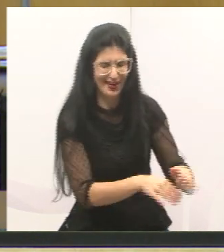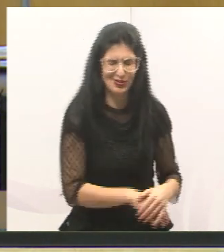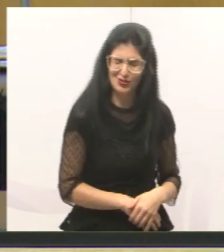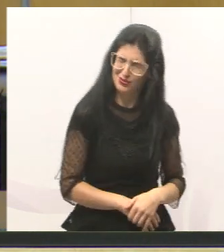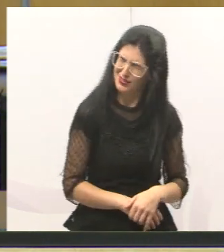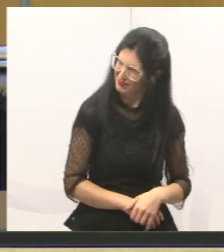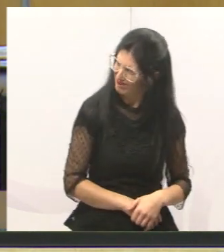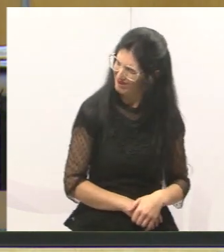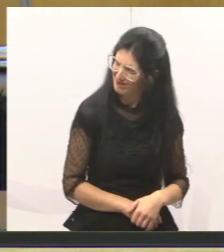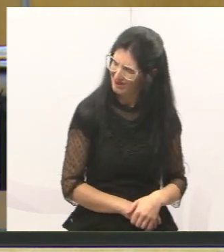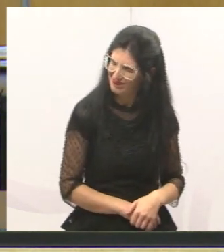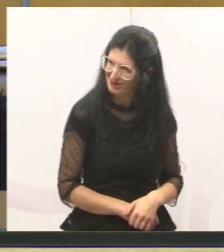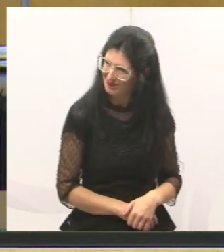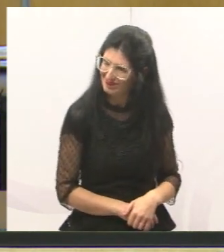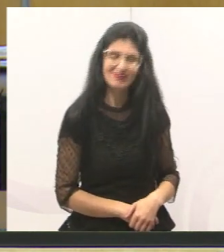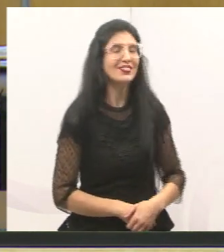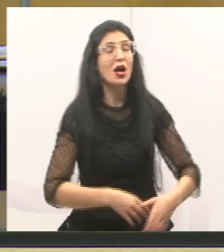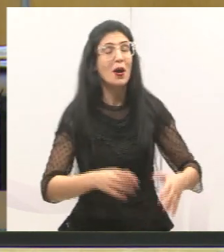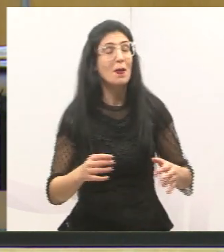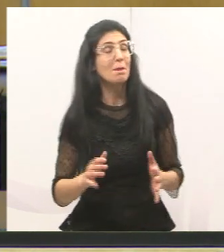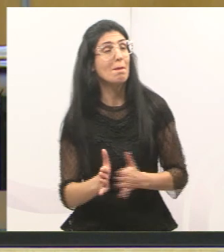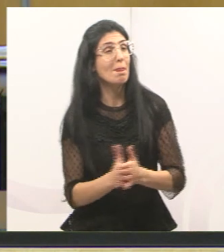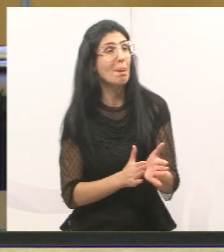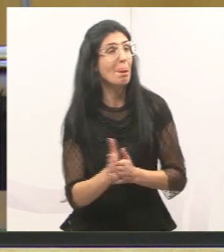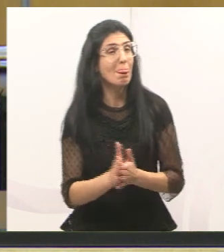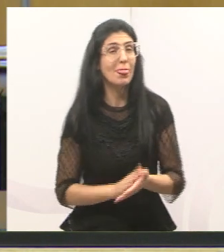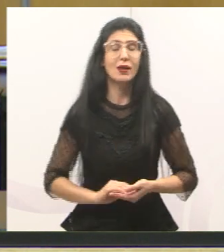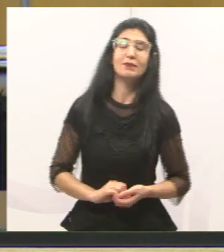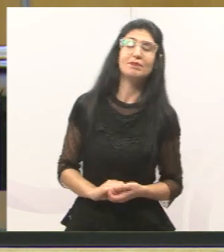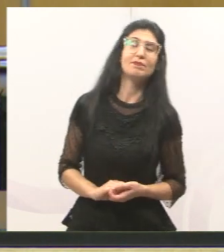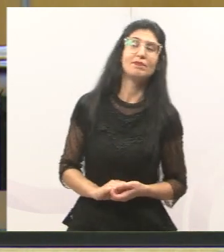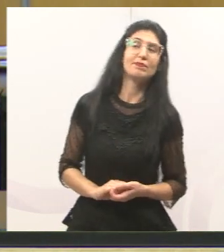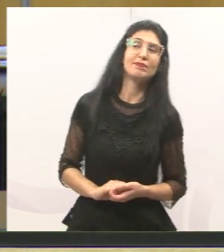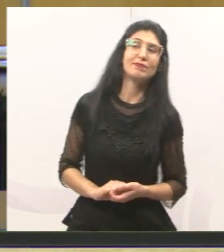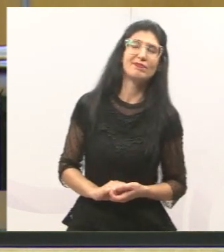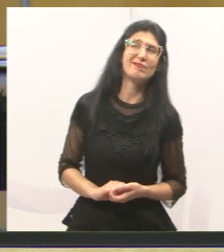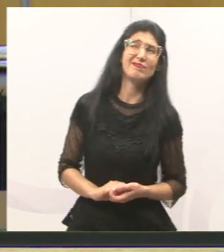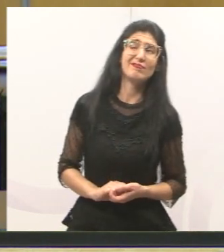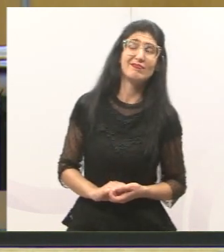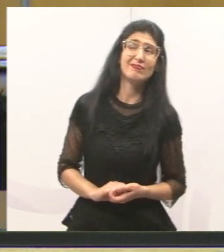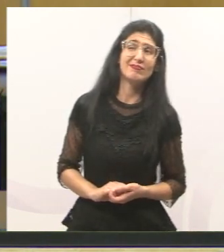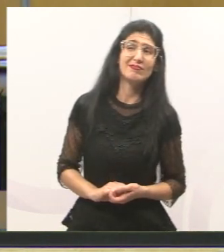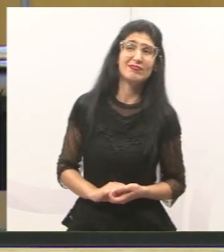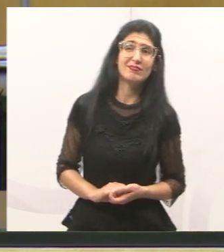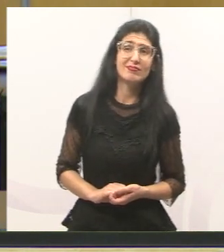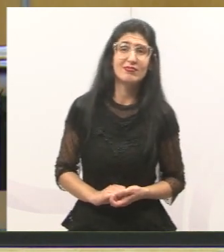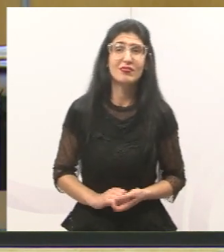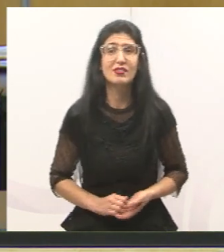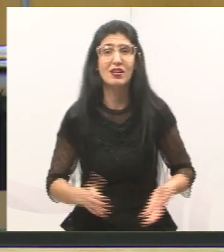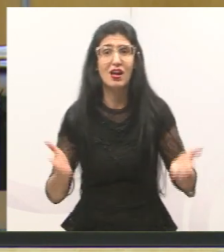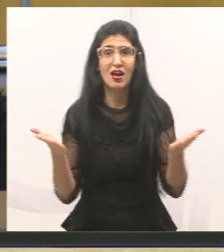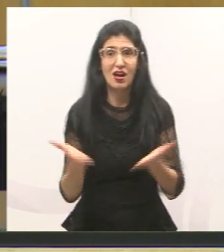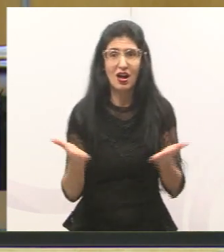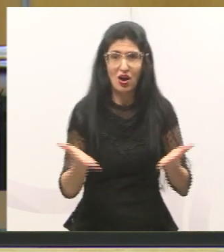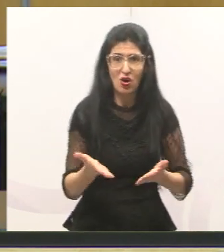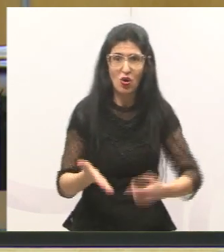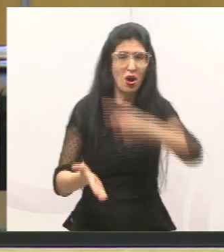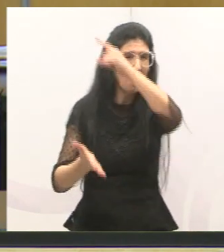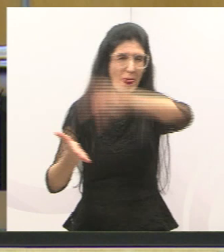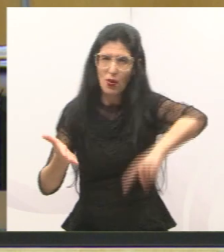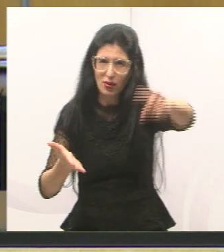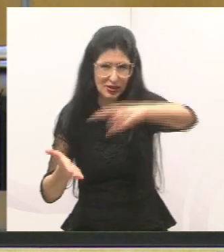alvejado por nulidade absoluta, de rigor se mostra a suspensão da sessão de julgamento designada para